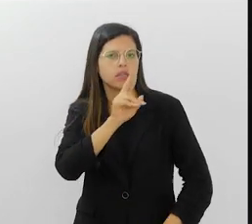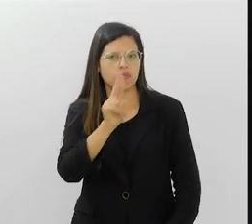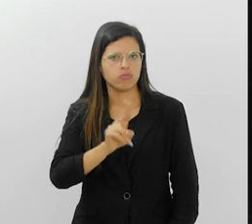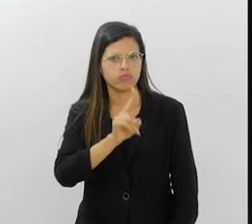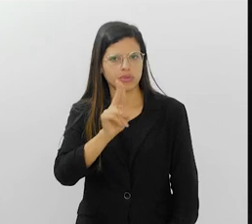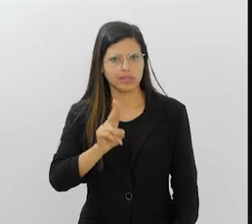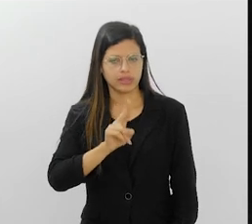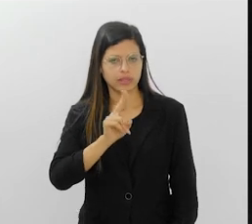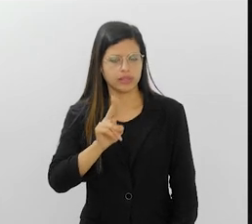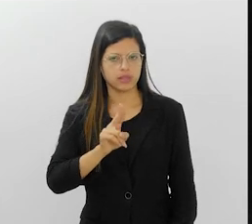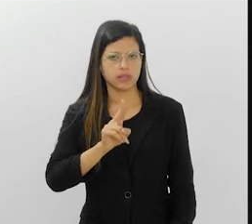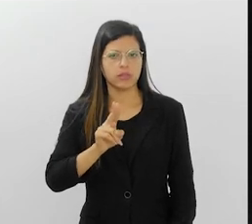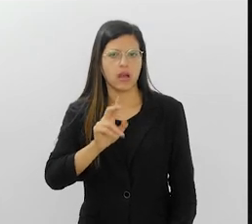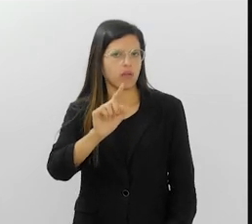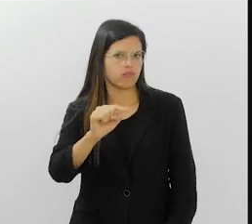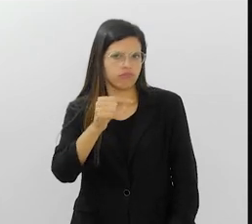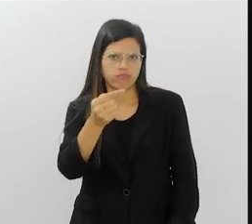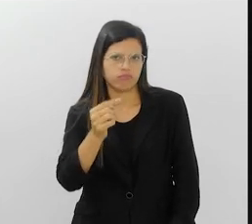para tentar usá-la